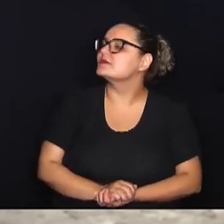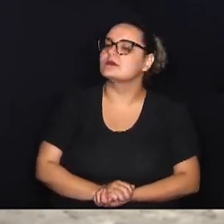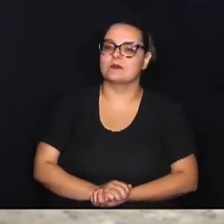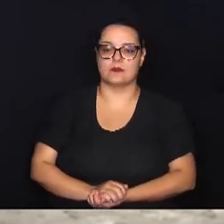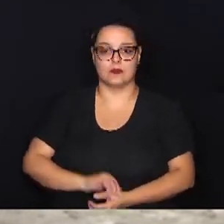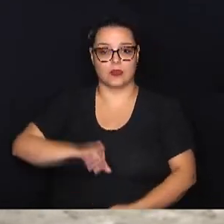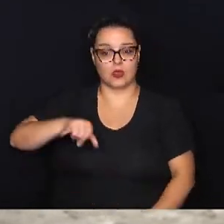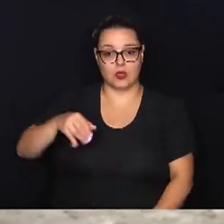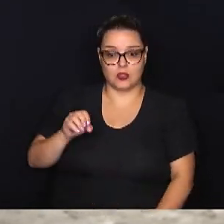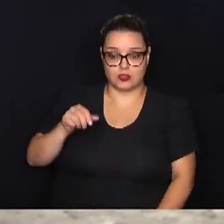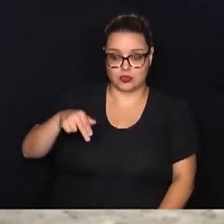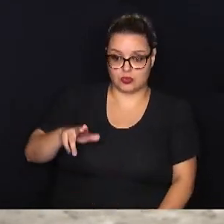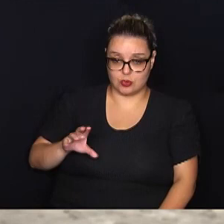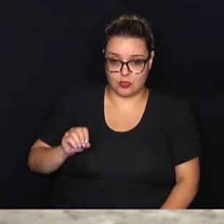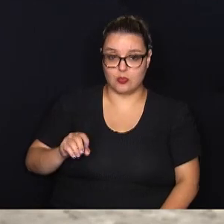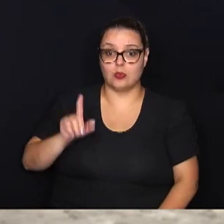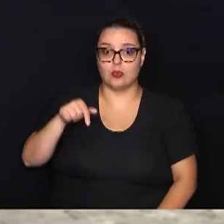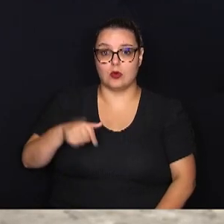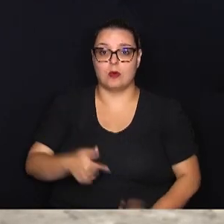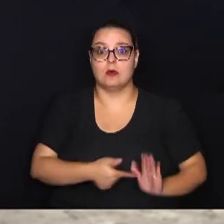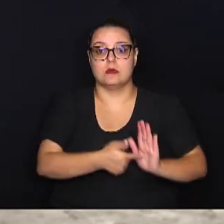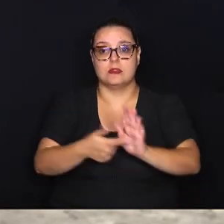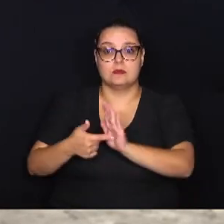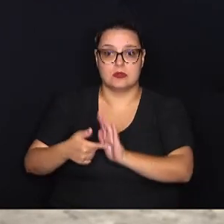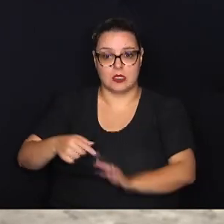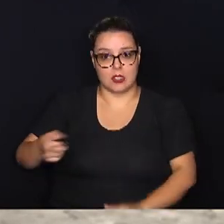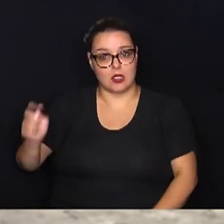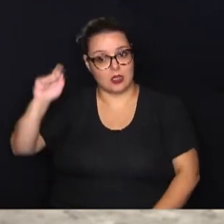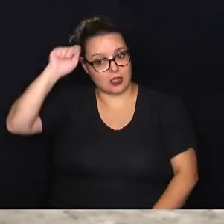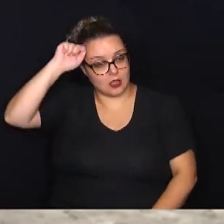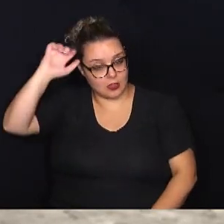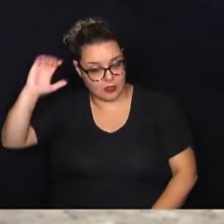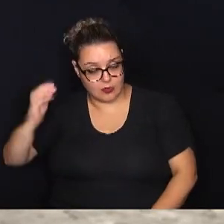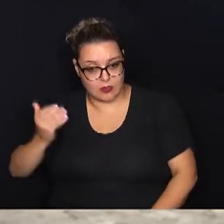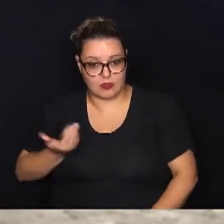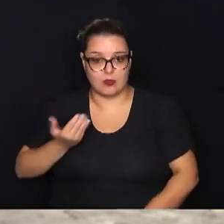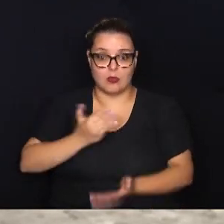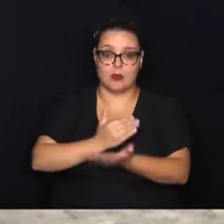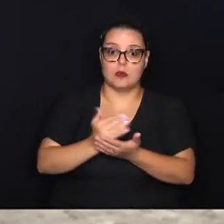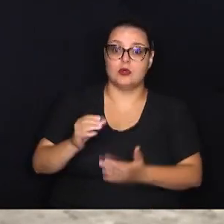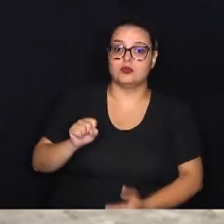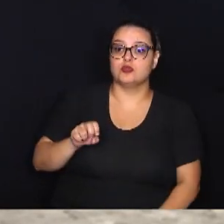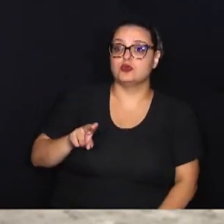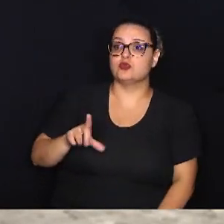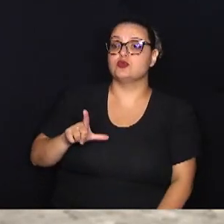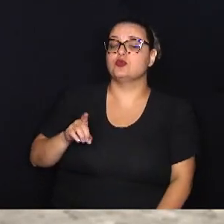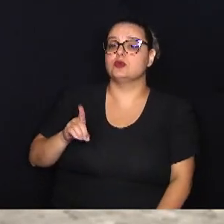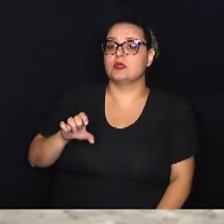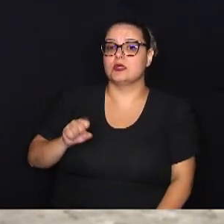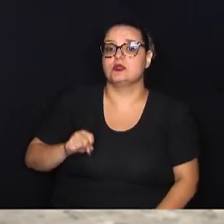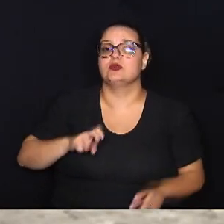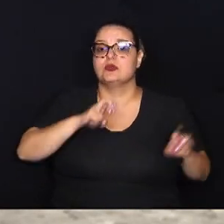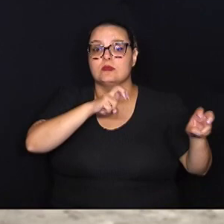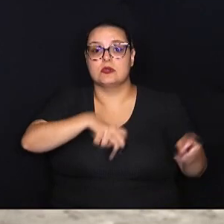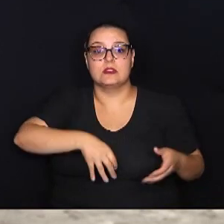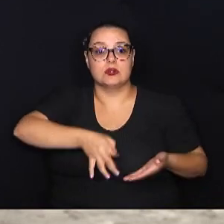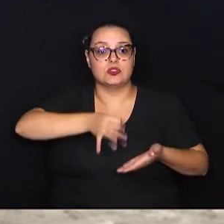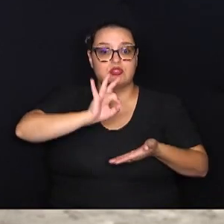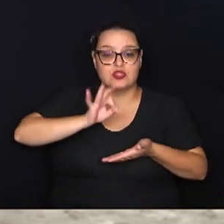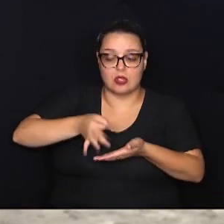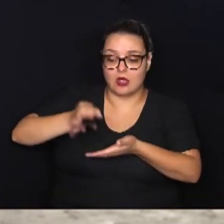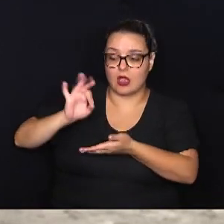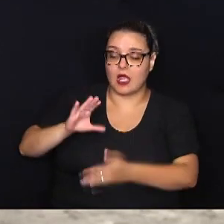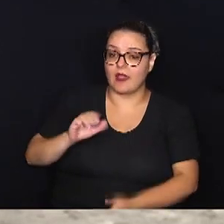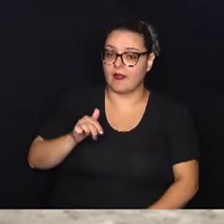Jongo é uma manifestação afro-brasileira que começa no Brasil, na região sudeste, nas fazendas de café, muito ligado a